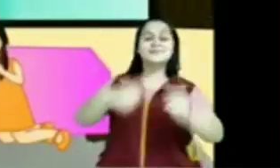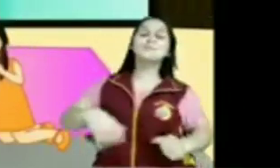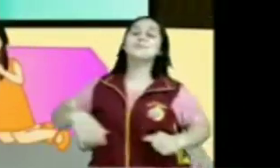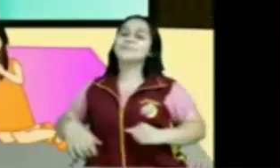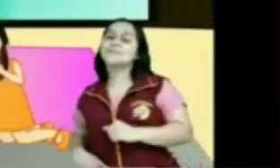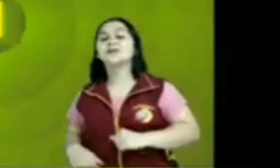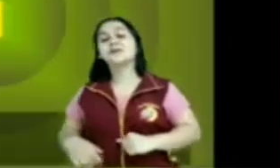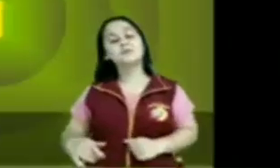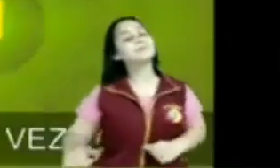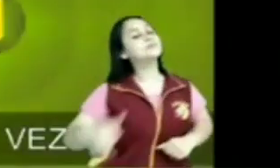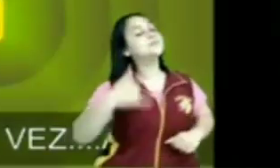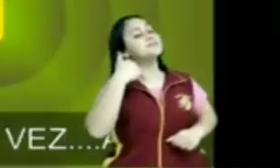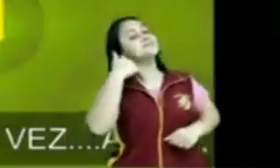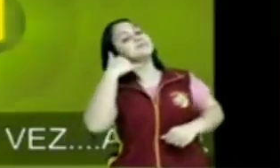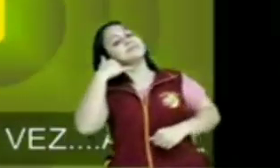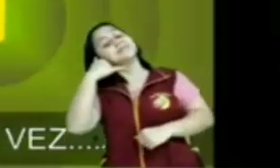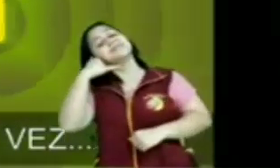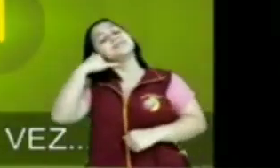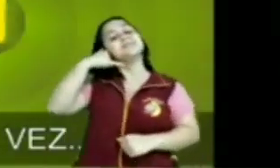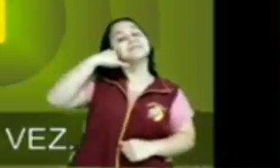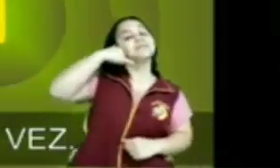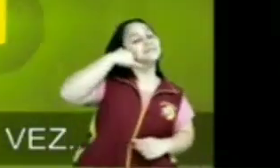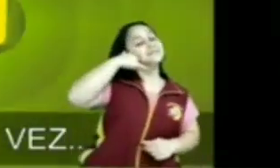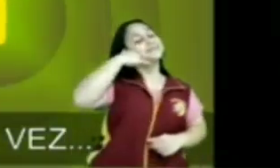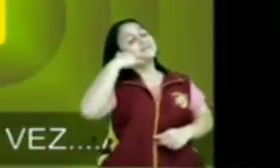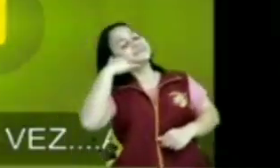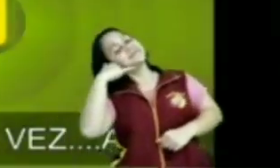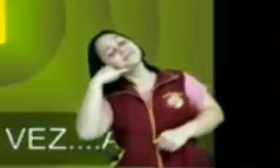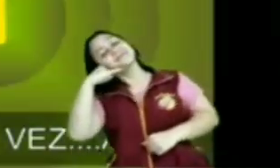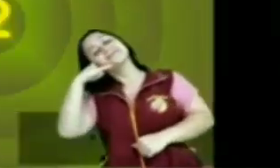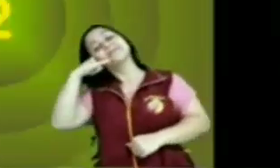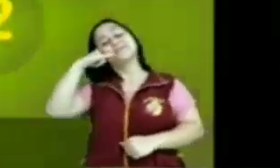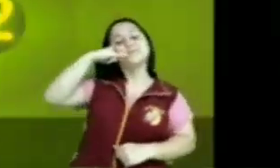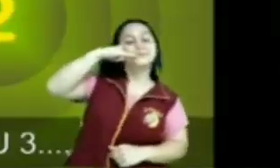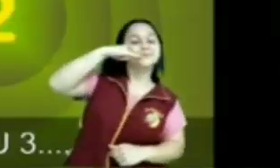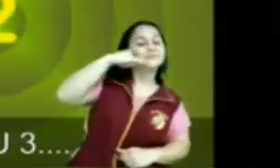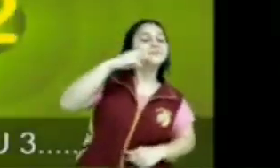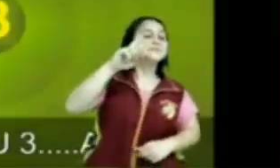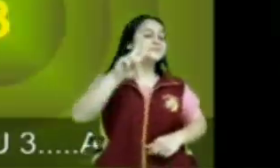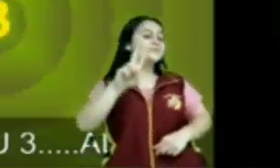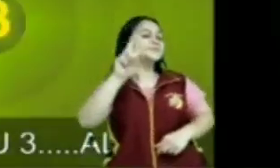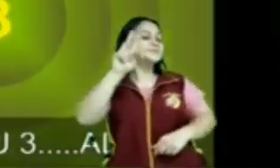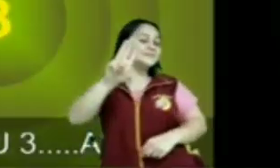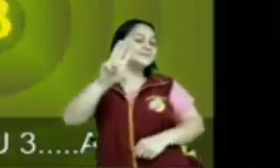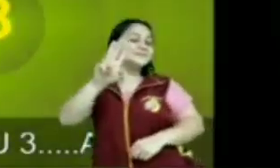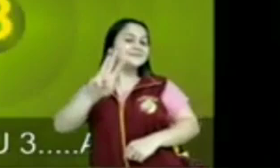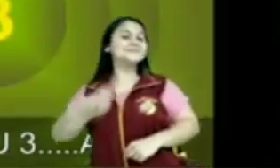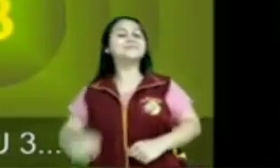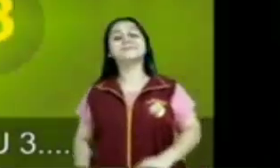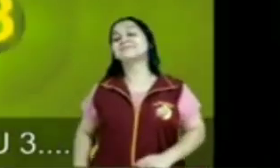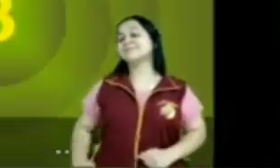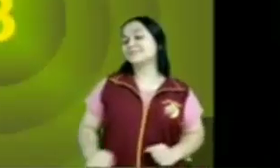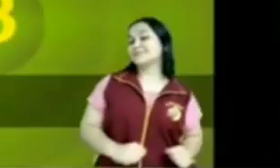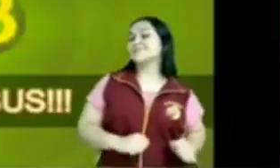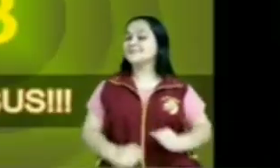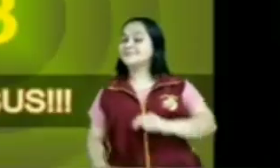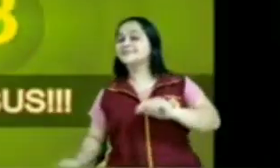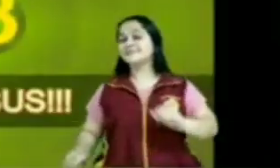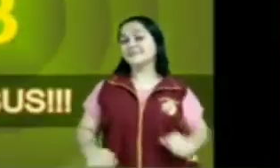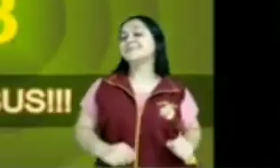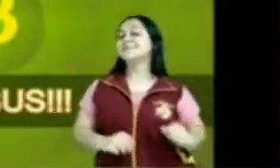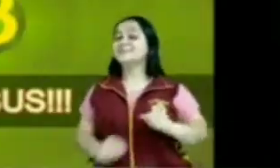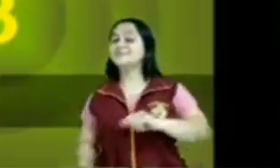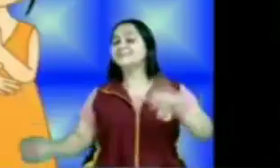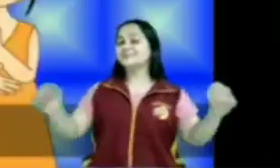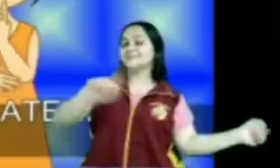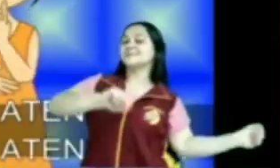chão. Diz que uma vez, alô? Ou duas ou três, alô?